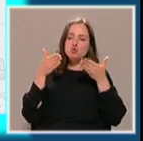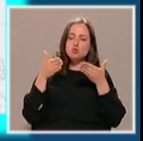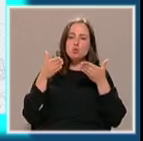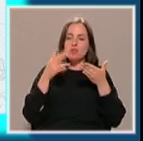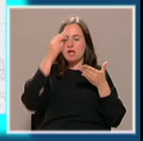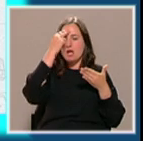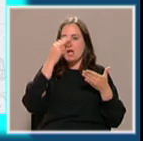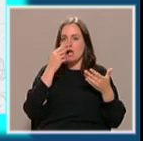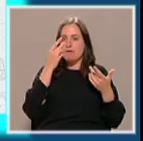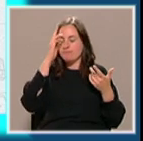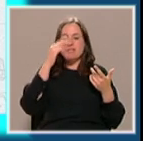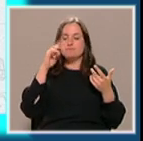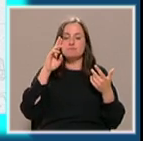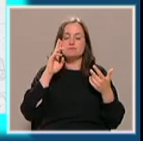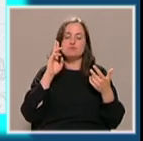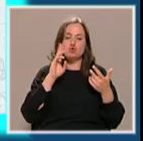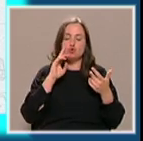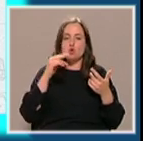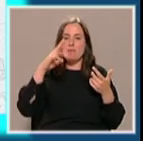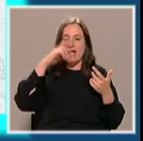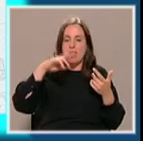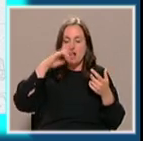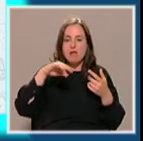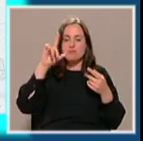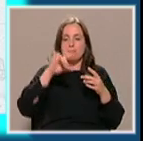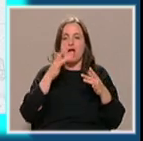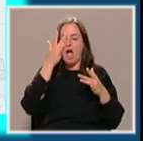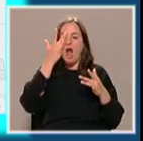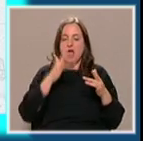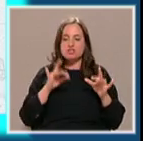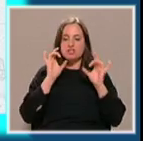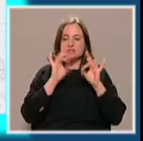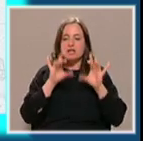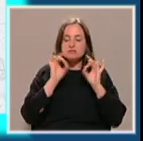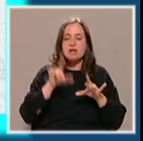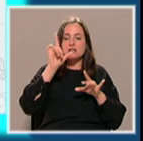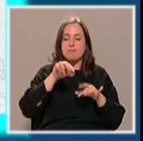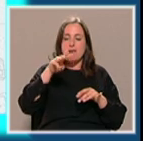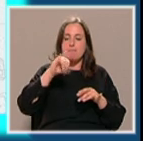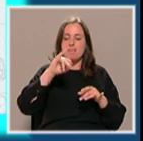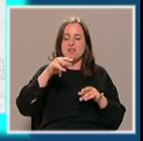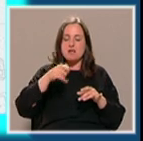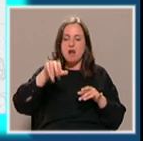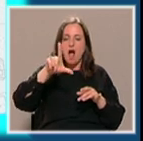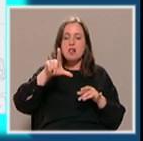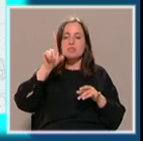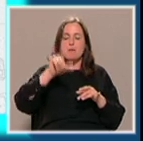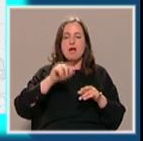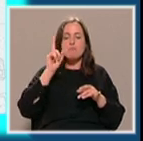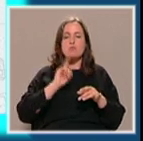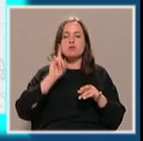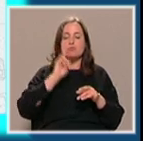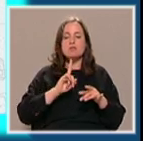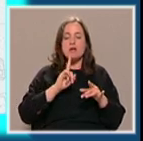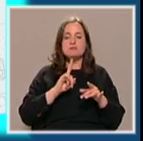em gripes, em eventuais gripes e até no combate a alergias, uma quantidade suficiente de minerais e, muito importante, é